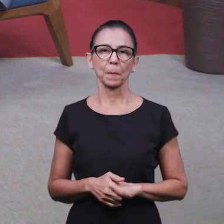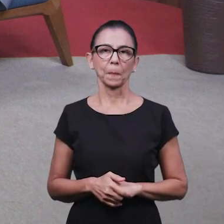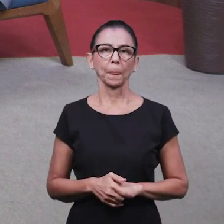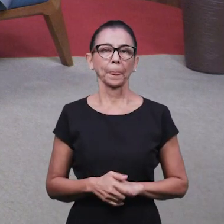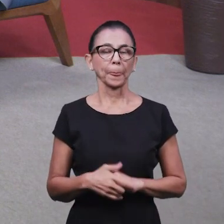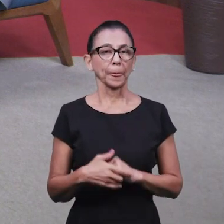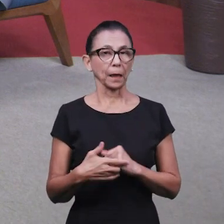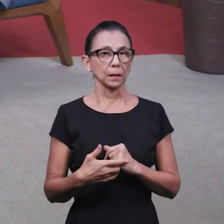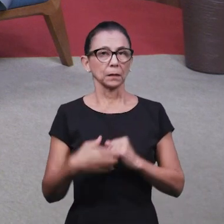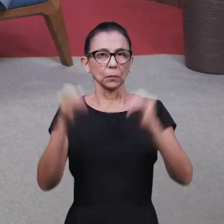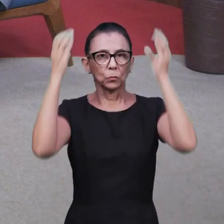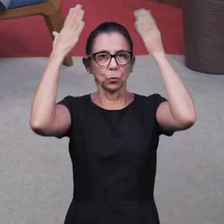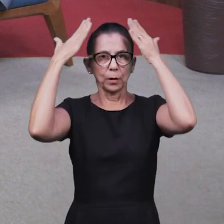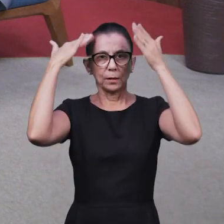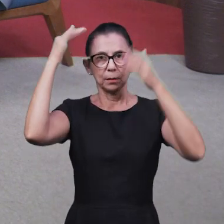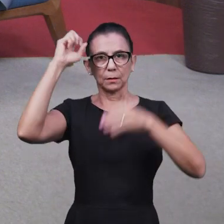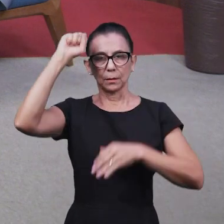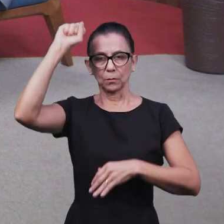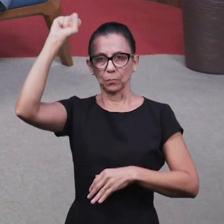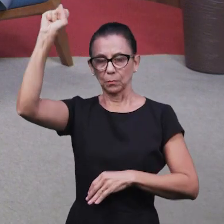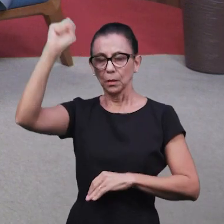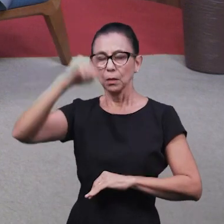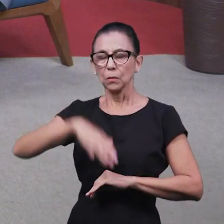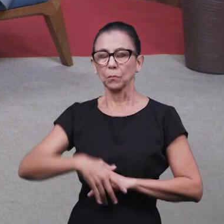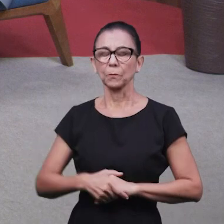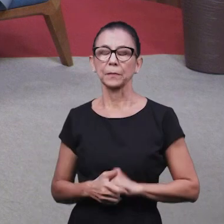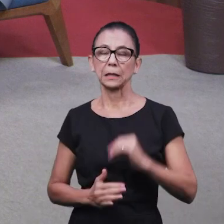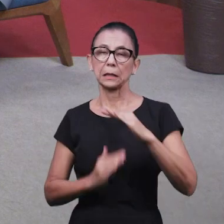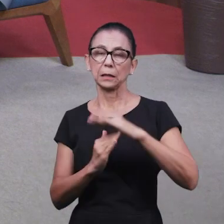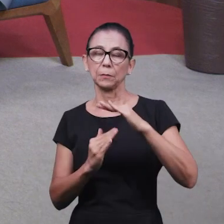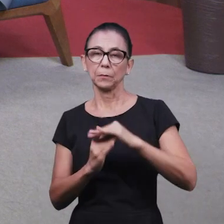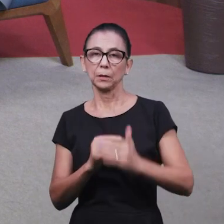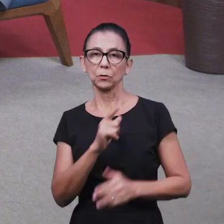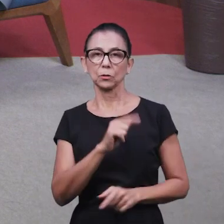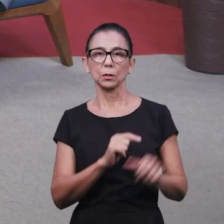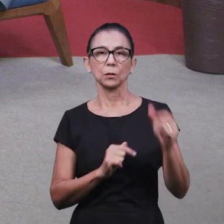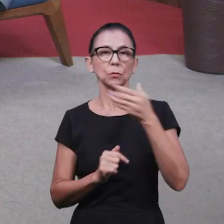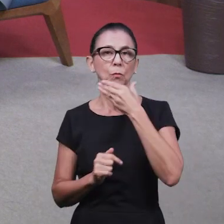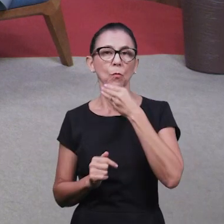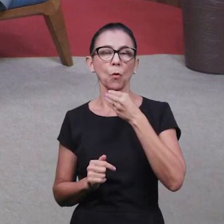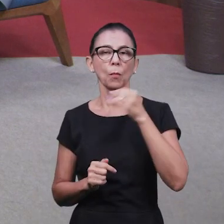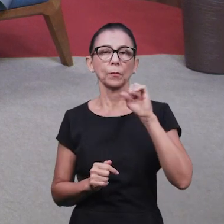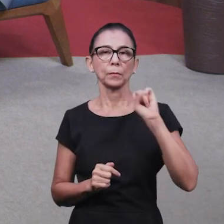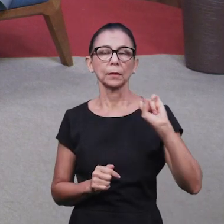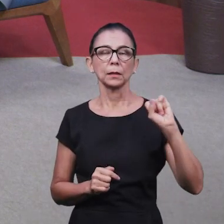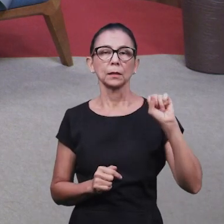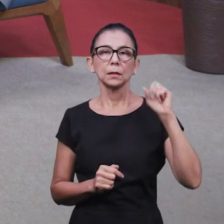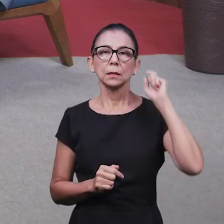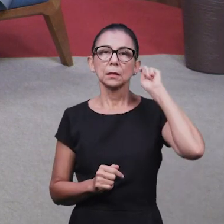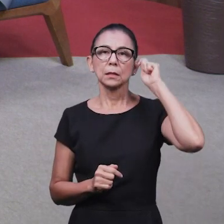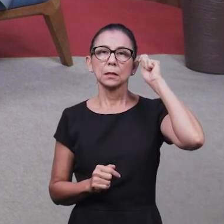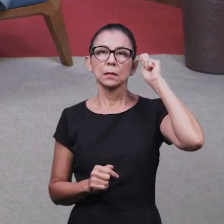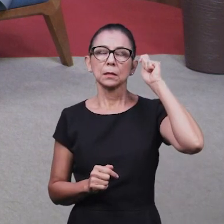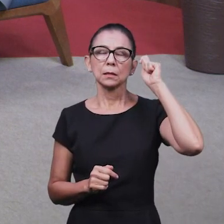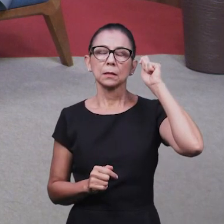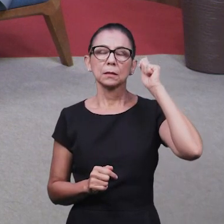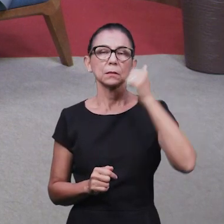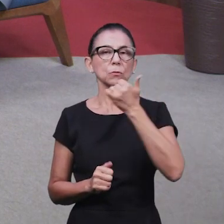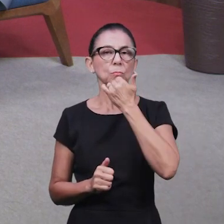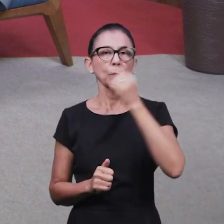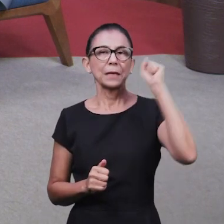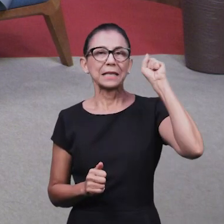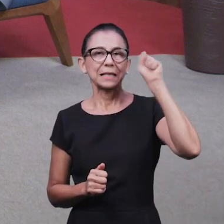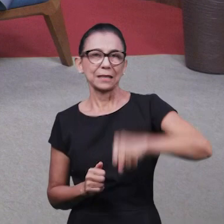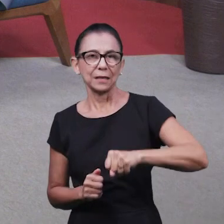estabelecidos pelo rei Salomão, no caso ali de Simei, realmente foram limites muito semelhantes àqueles que o